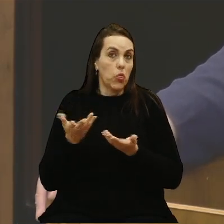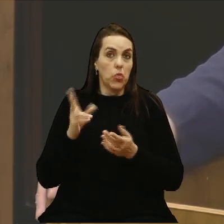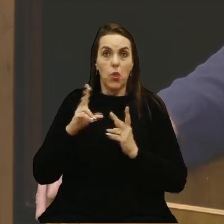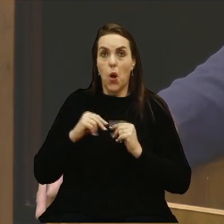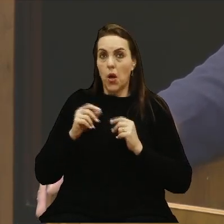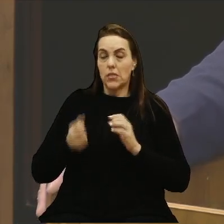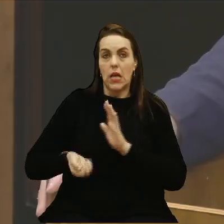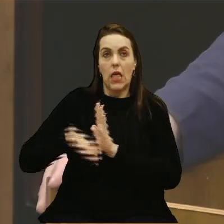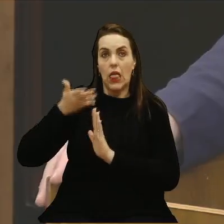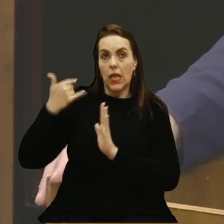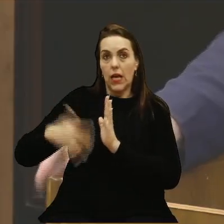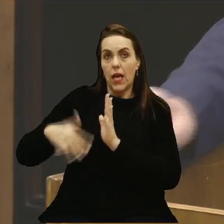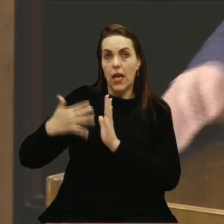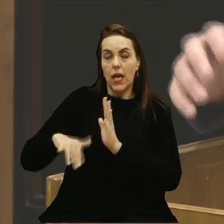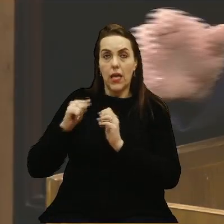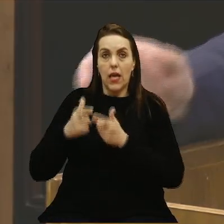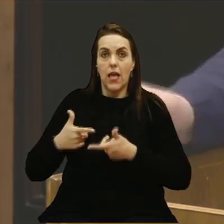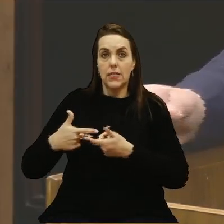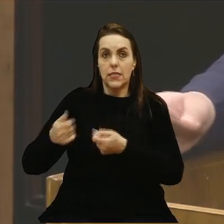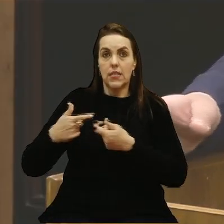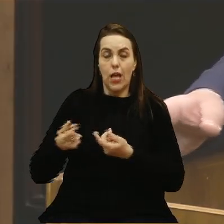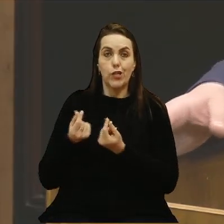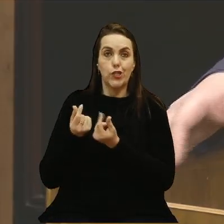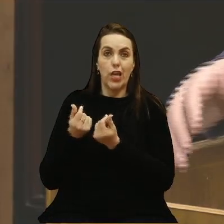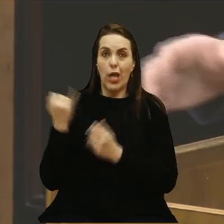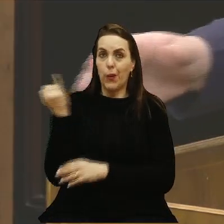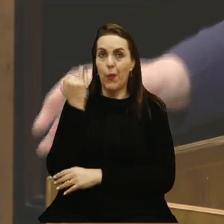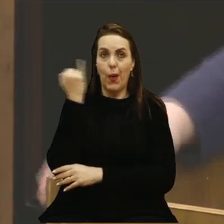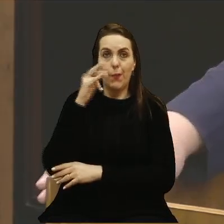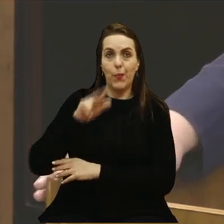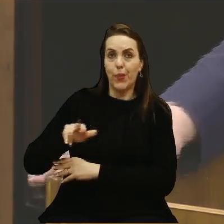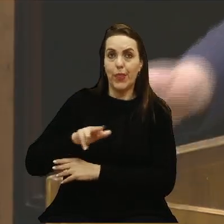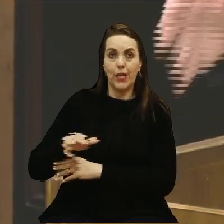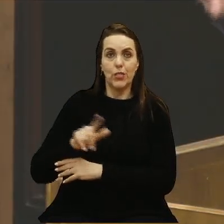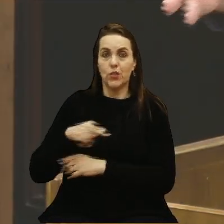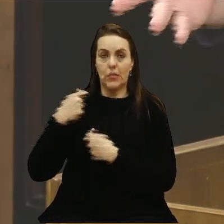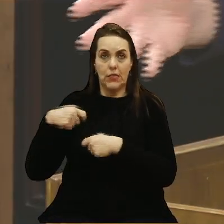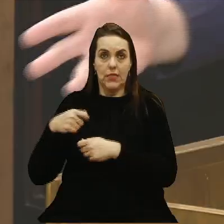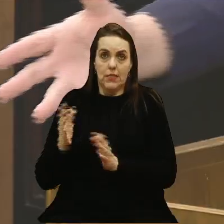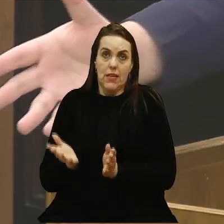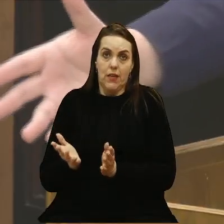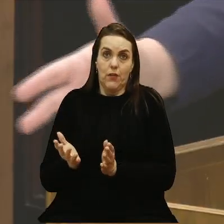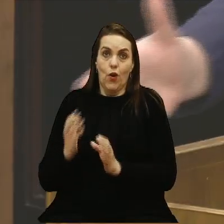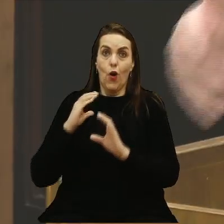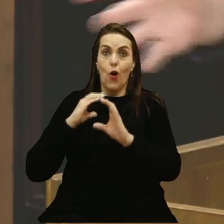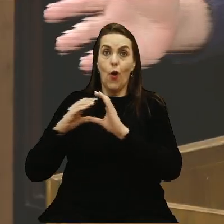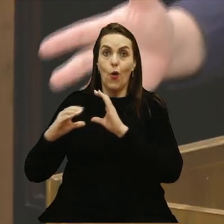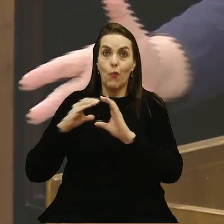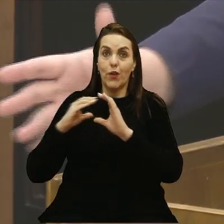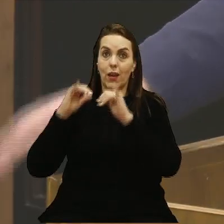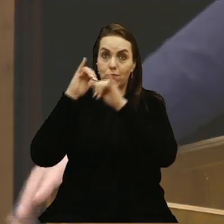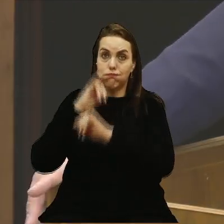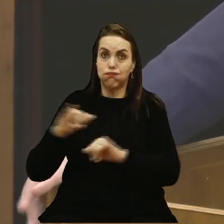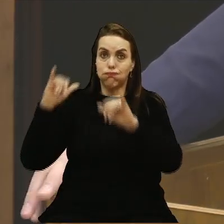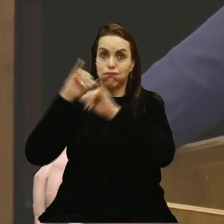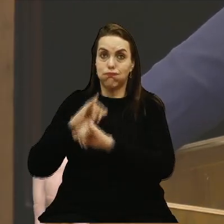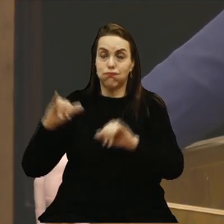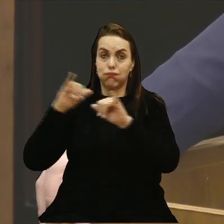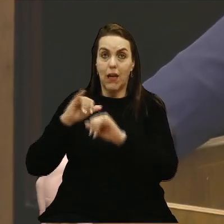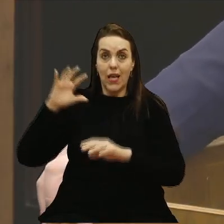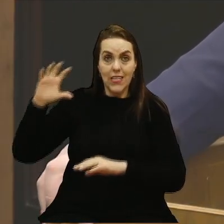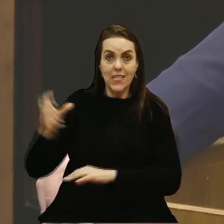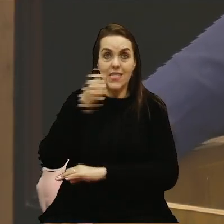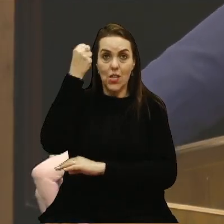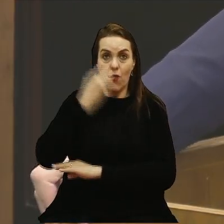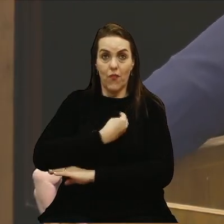publicidade, comunicação, colocar dinheiro onde não é importante, isso não é necessário. Comunicar, vereador Edson, dar publicidade é salvar vidas.